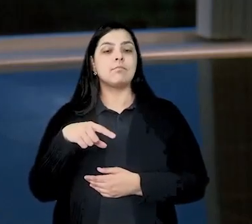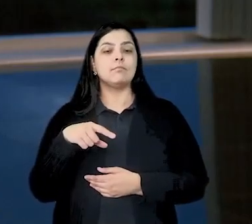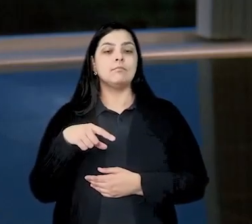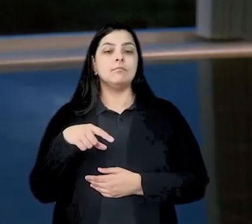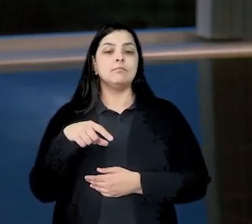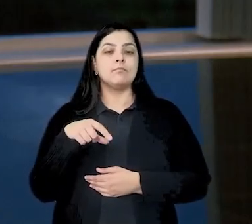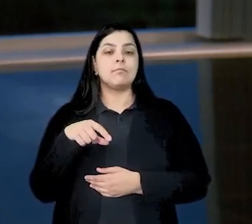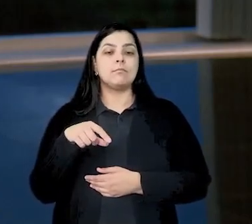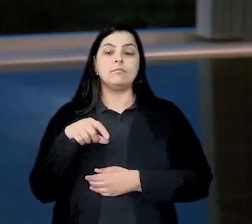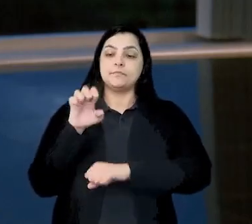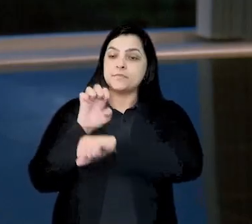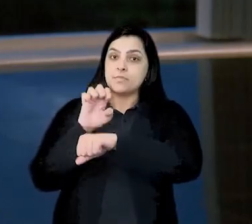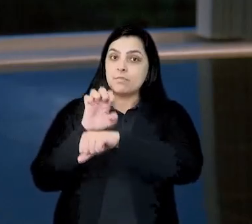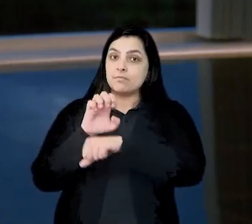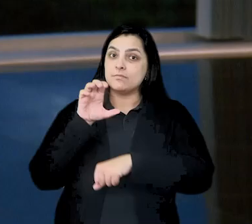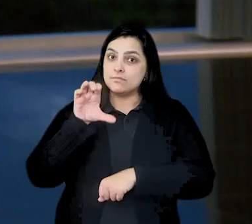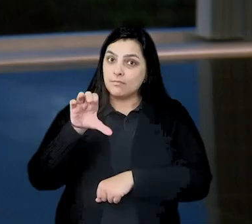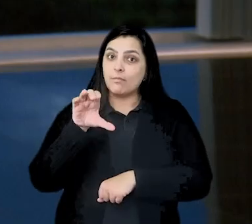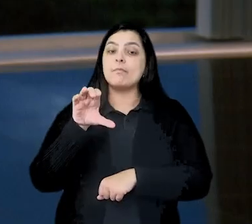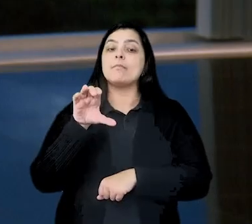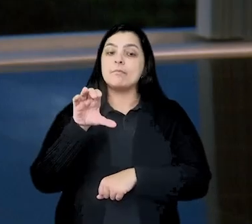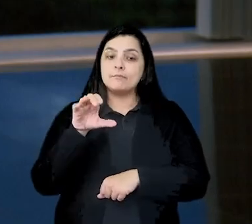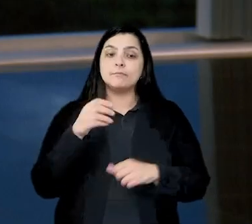Estado custear,